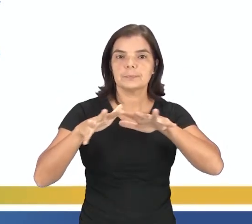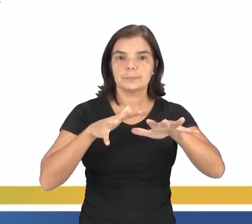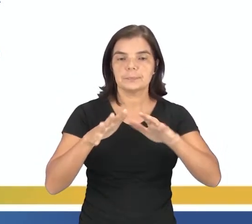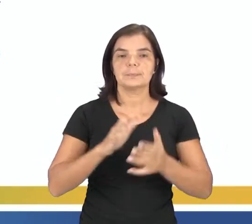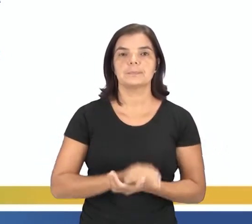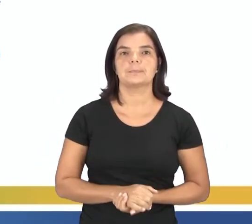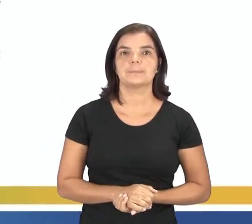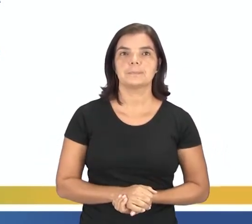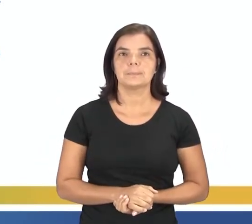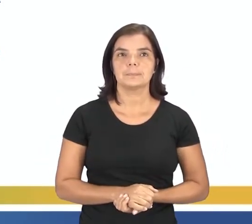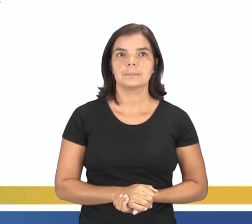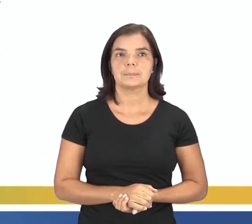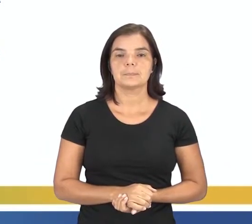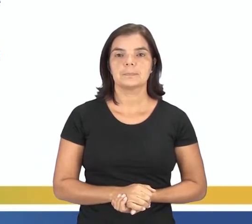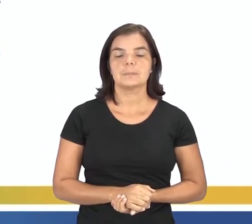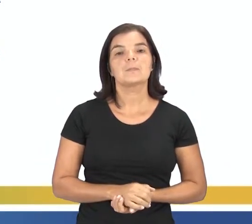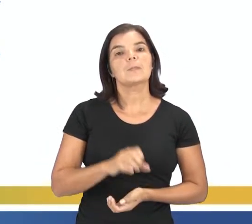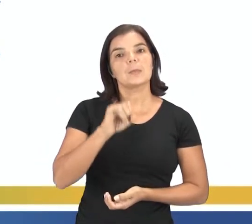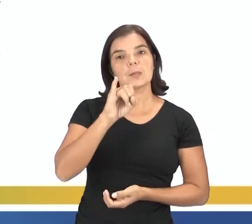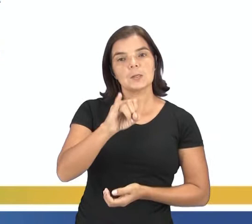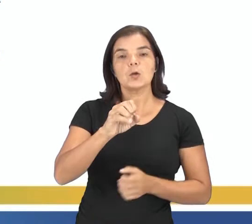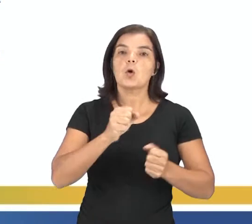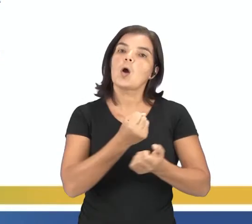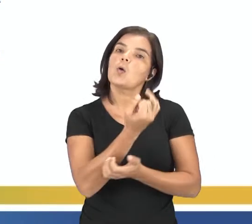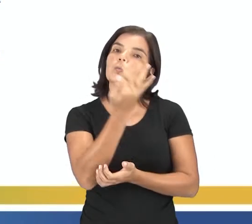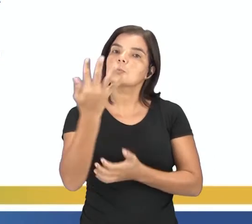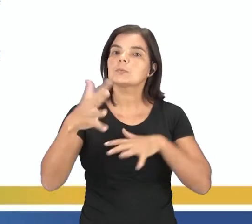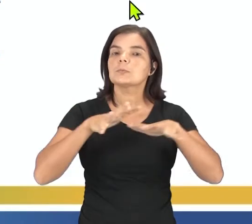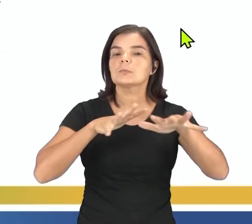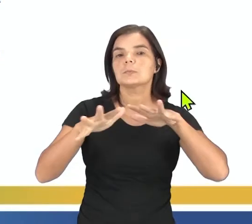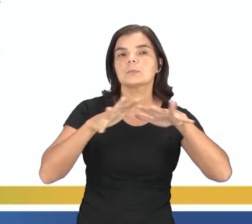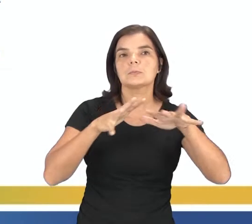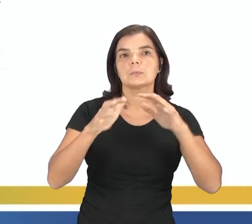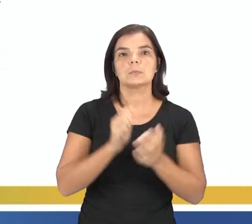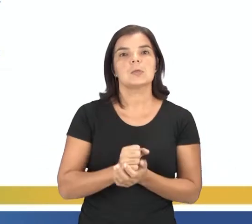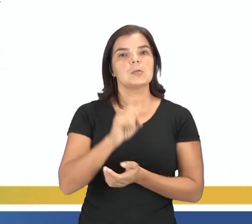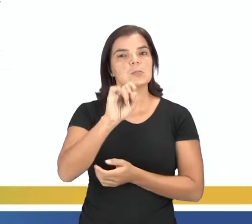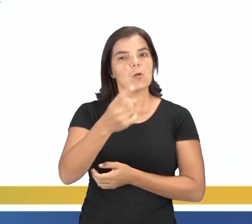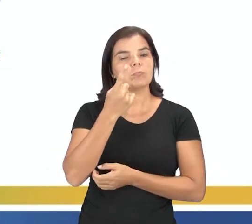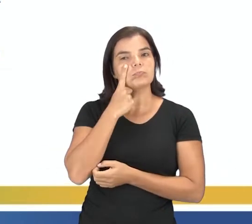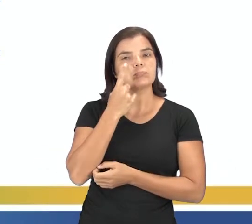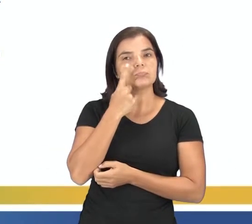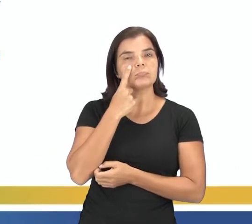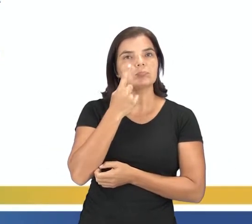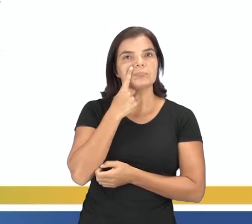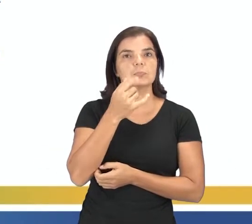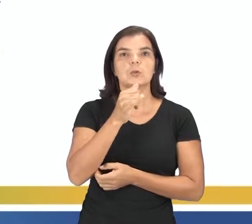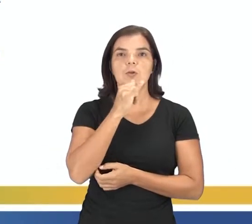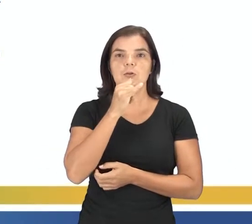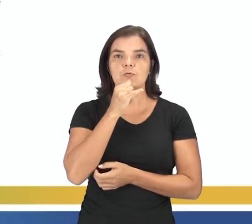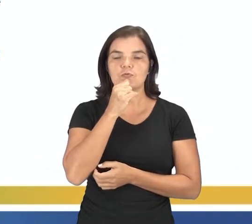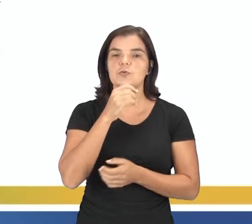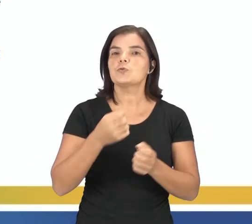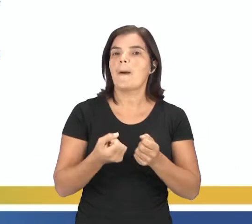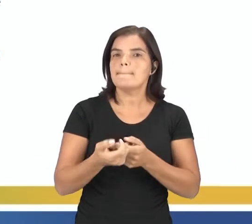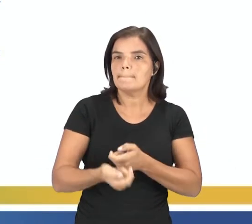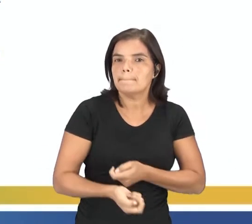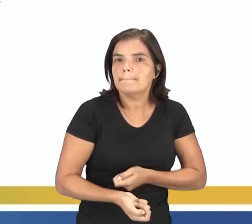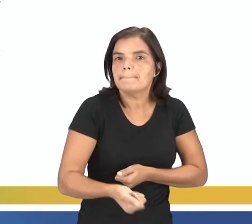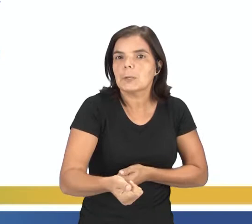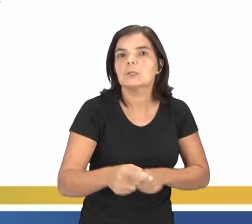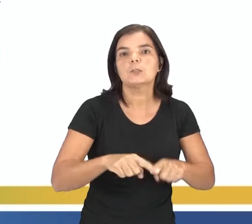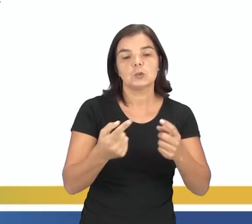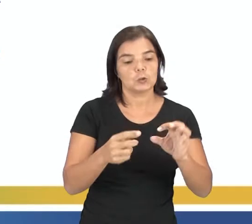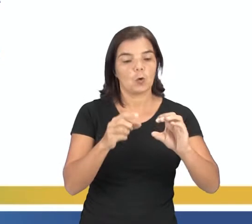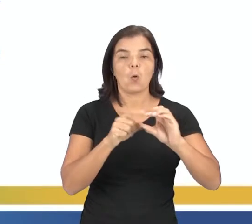pessoal. Então, quantidade de movimento. Se observarmos uma partida de bilhar, veremos que